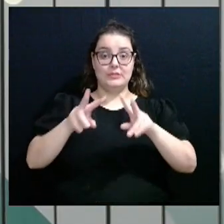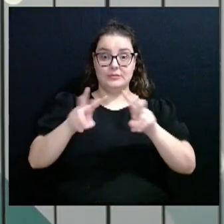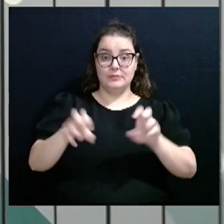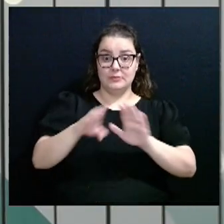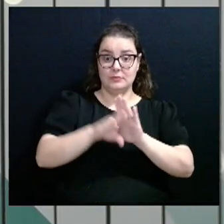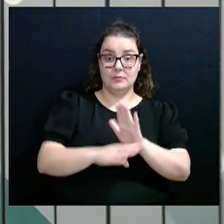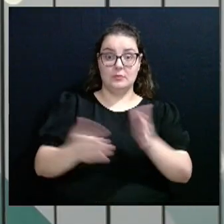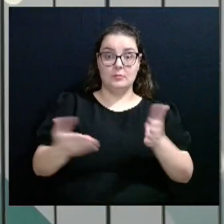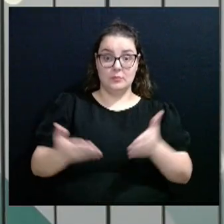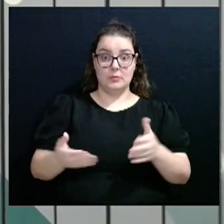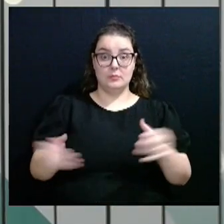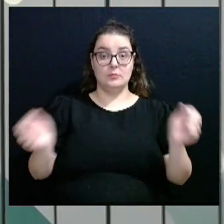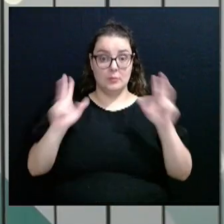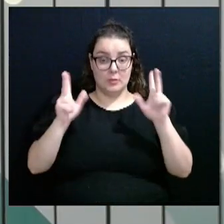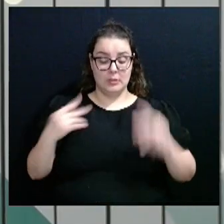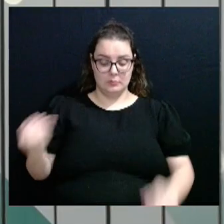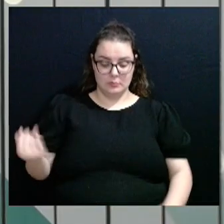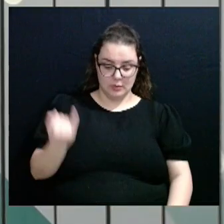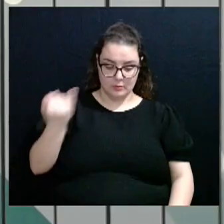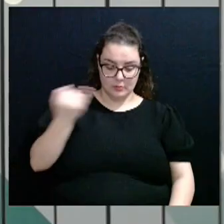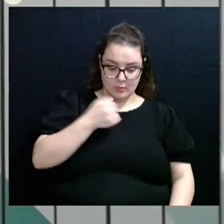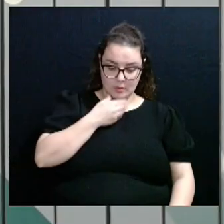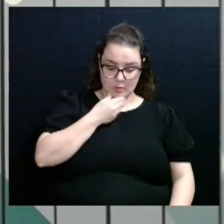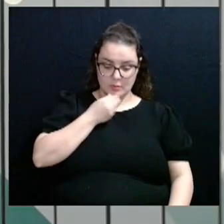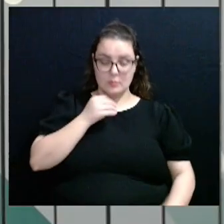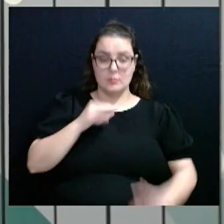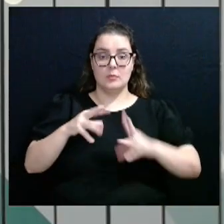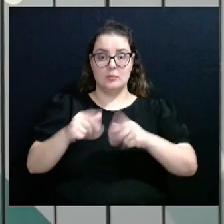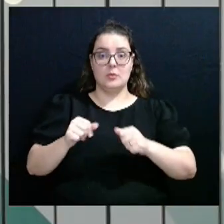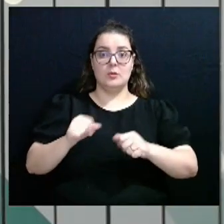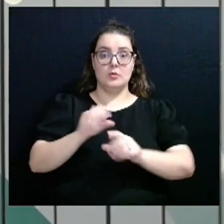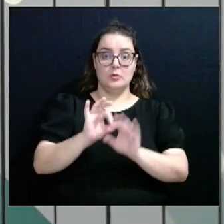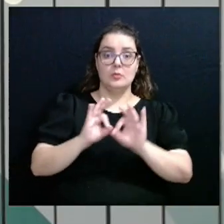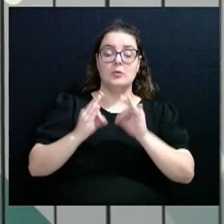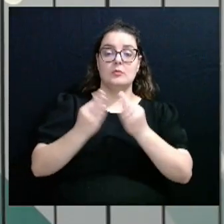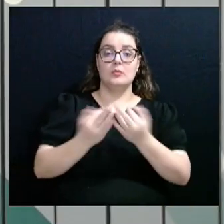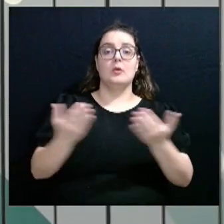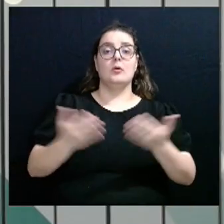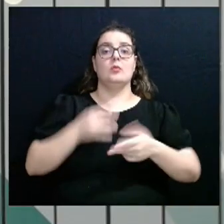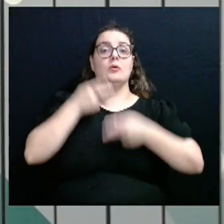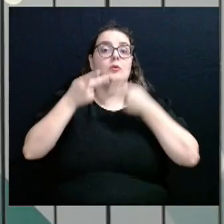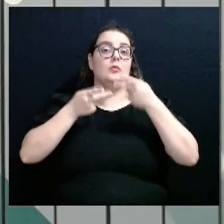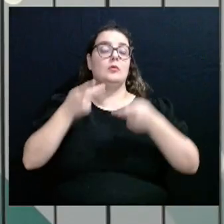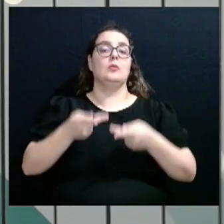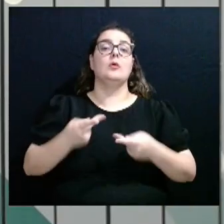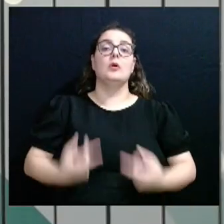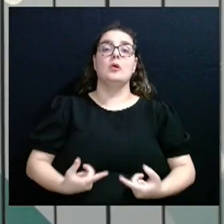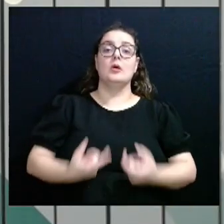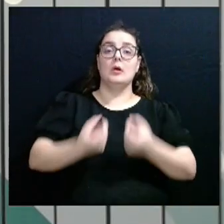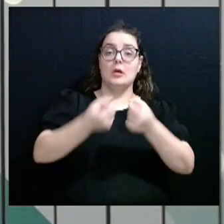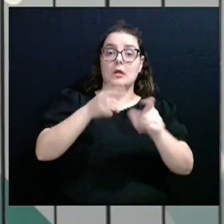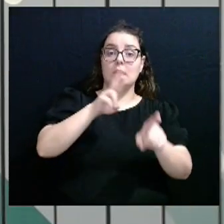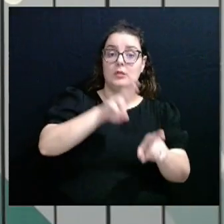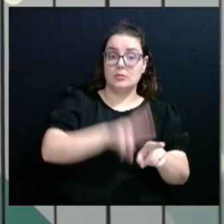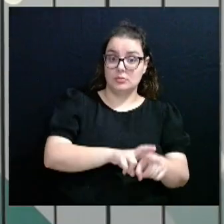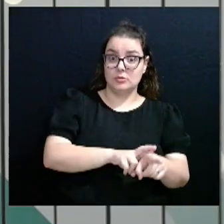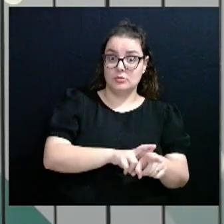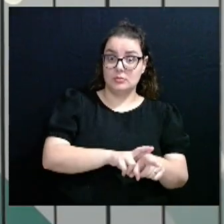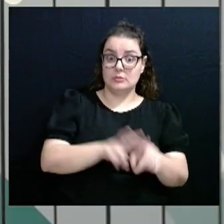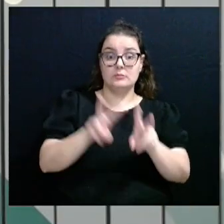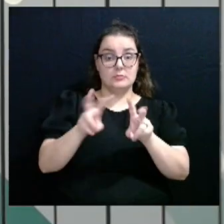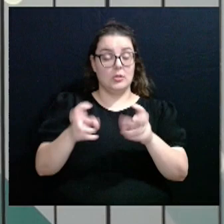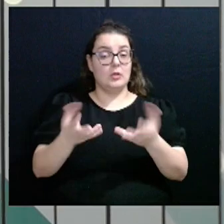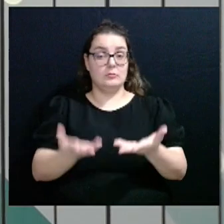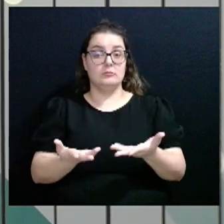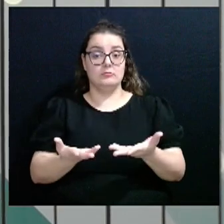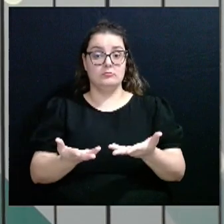alerta importante para os homens e para toda a família. Hoje a gente fala de câncer de próstata, um assunto que ainda é cercado